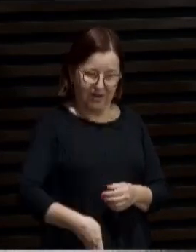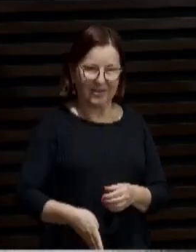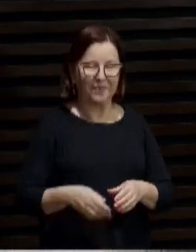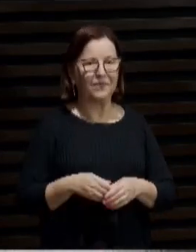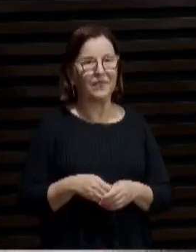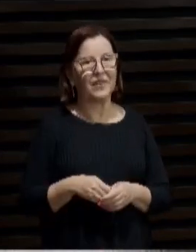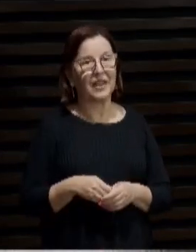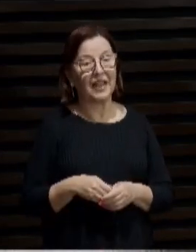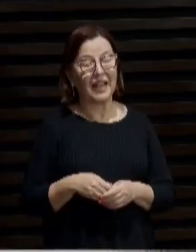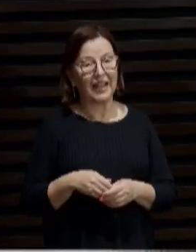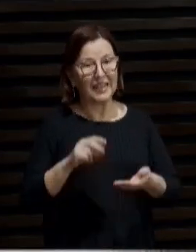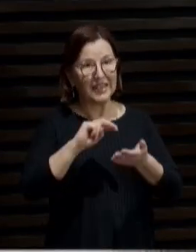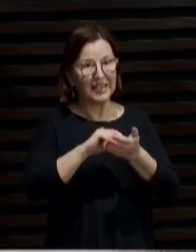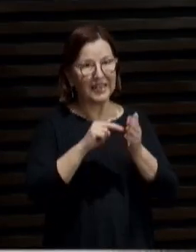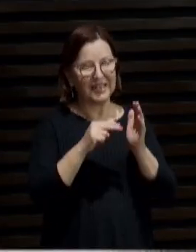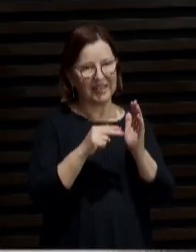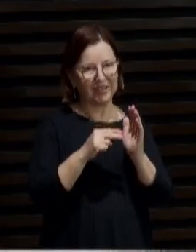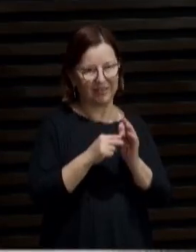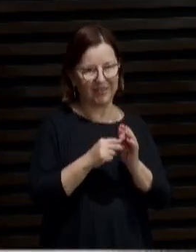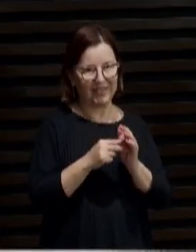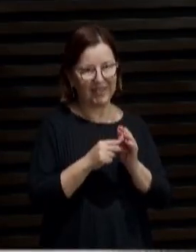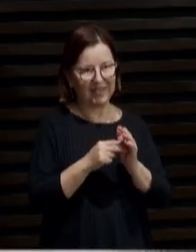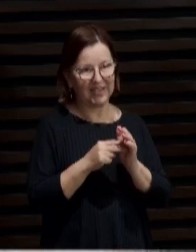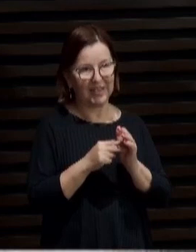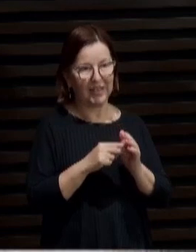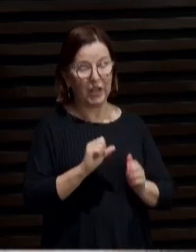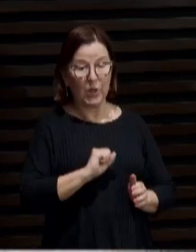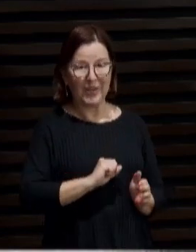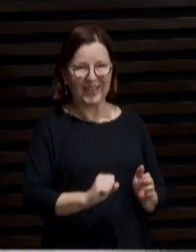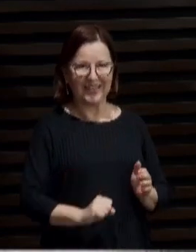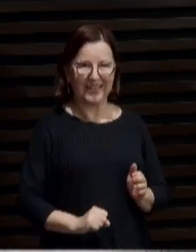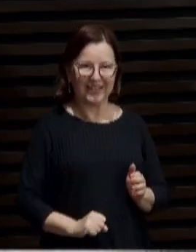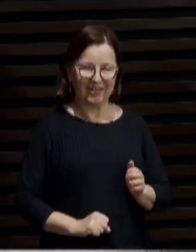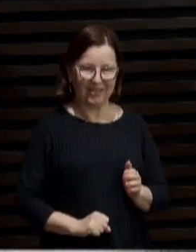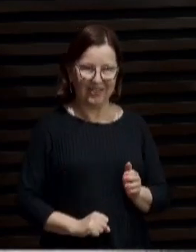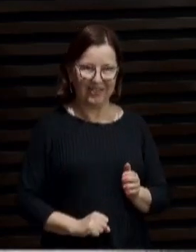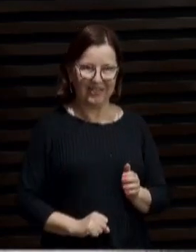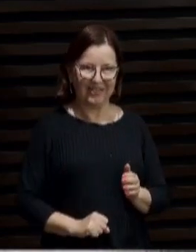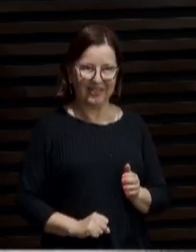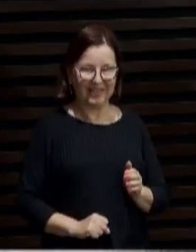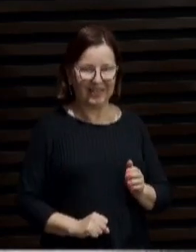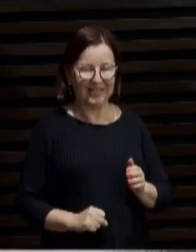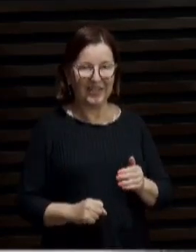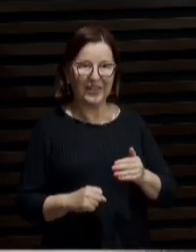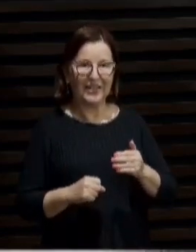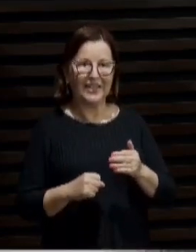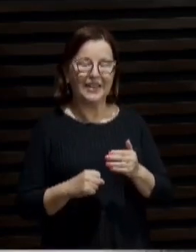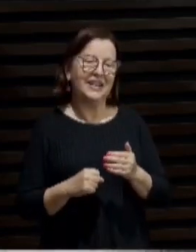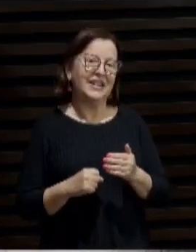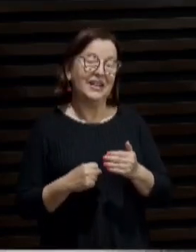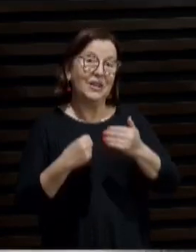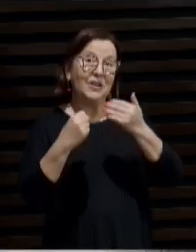atinado, mas ele está falando do sacerdote efetuando a oferta pacífica, né?